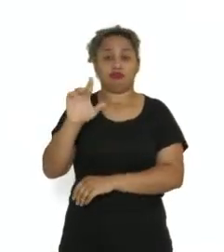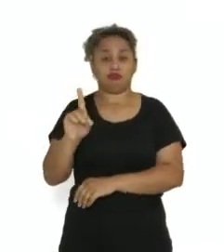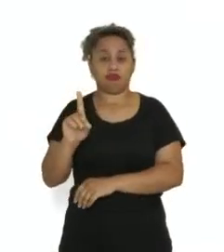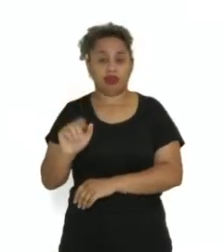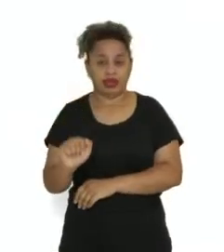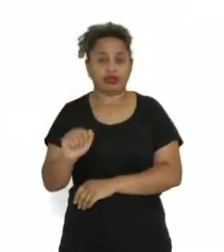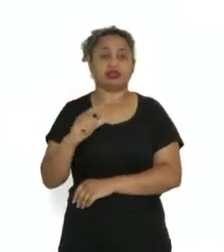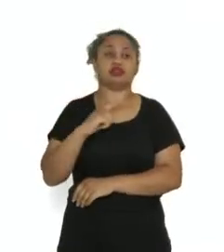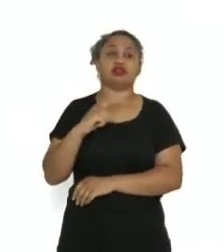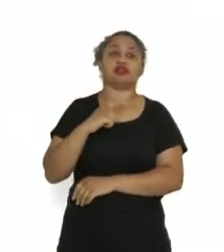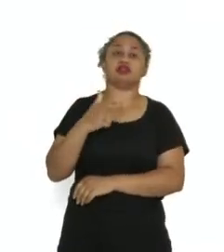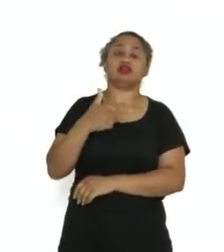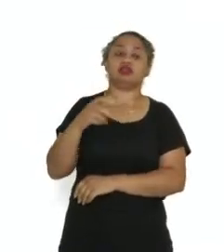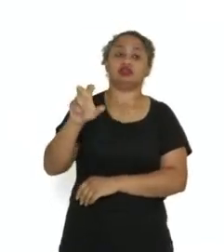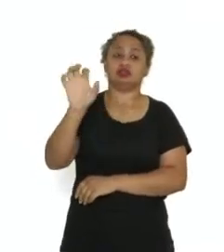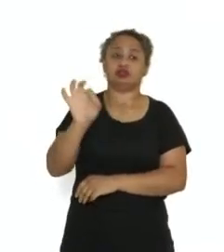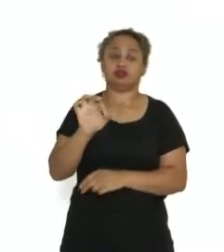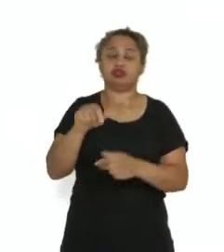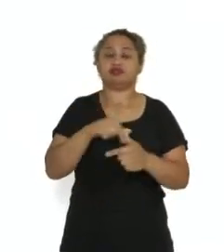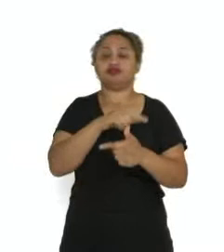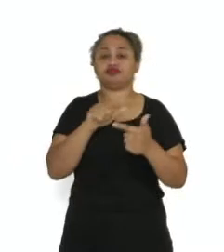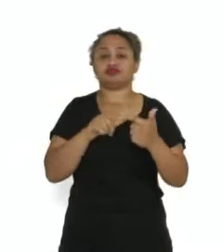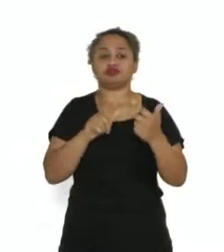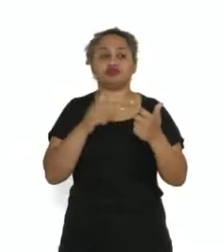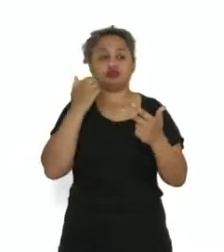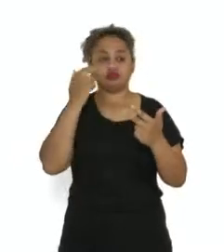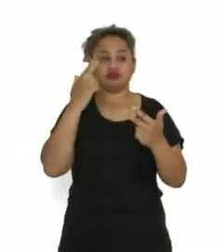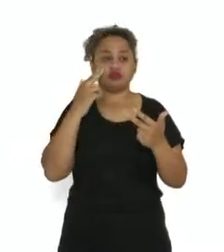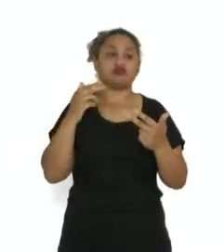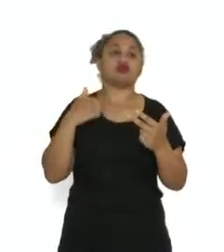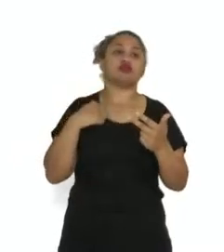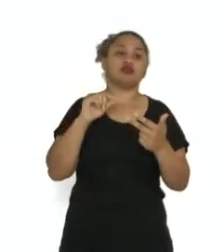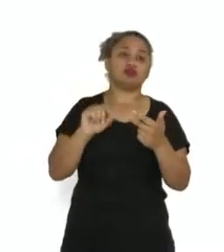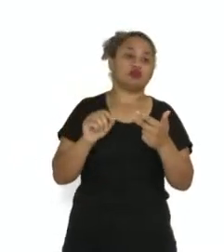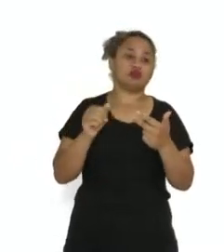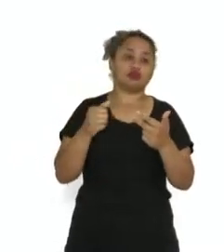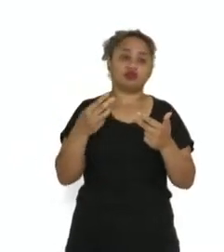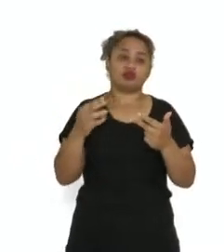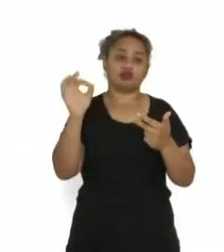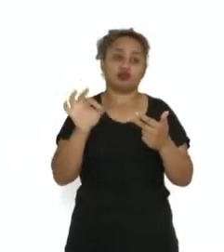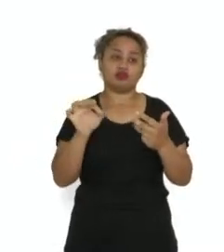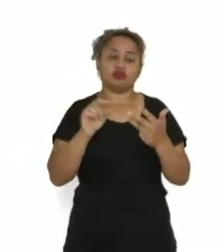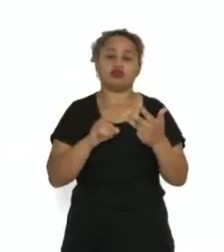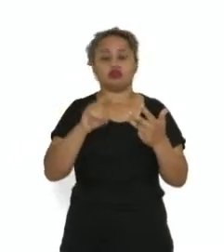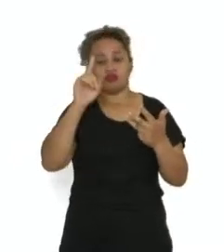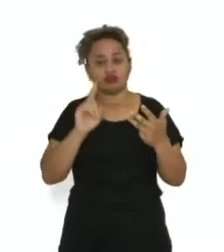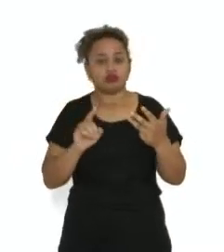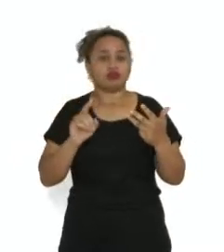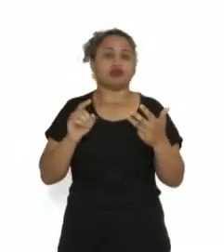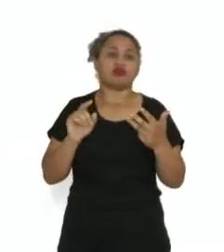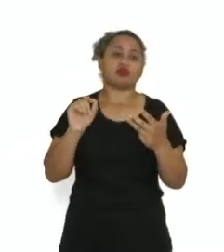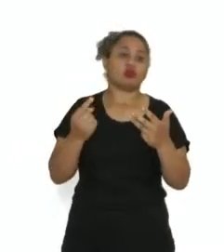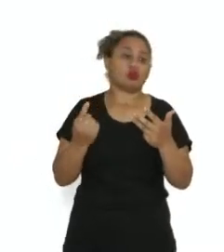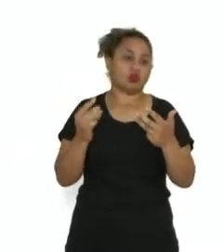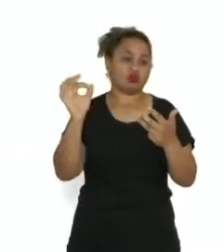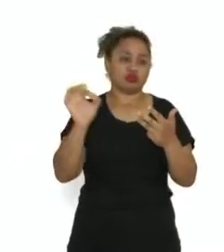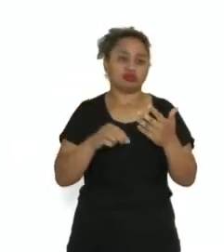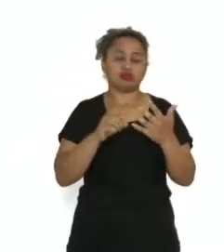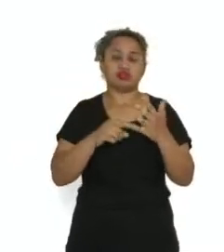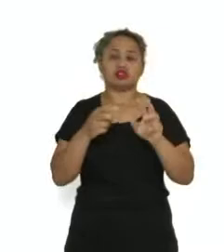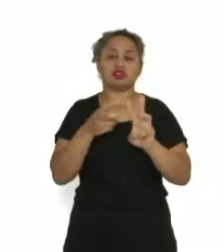25%, pretos, cerca de 3%, amarelos, cerca de 1%, e os indígenas,